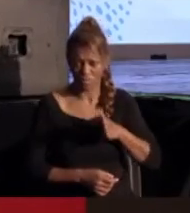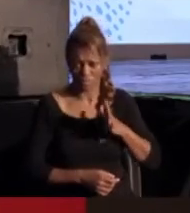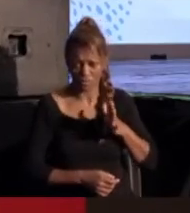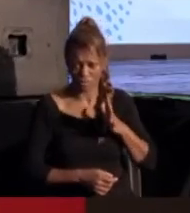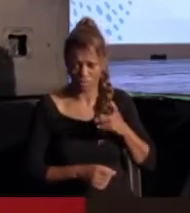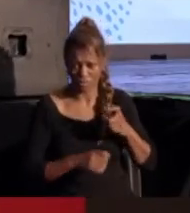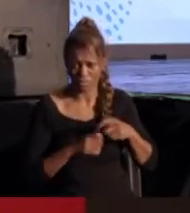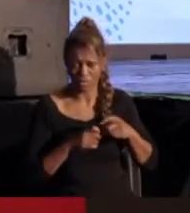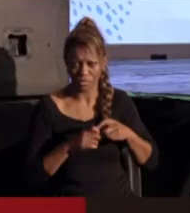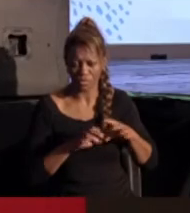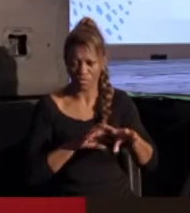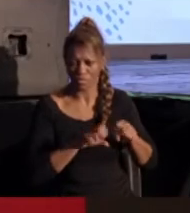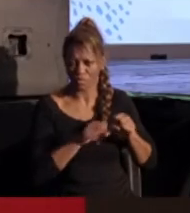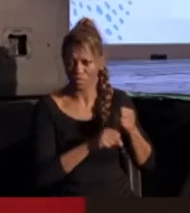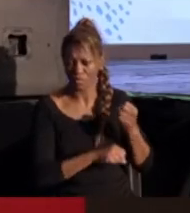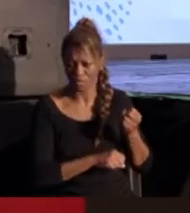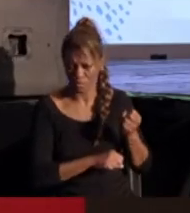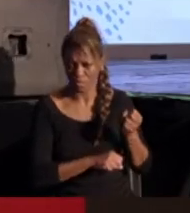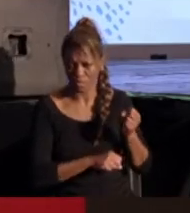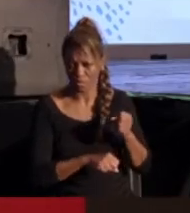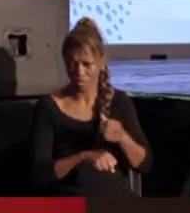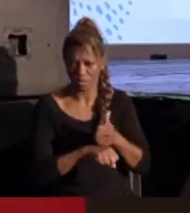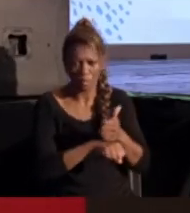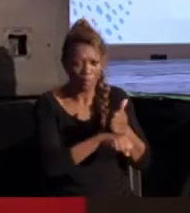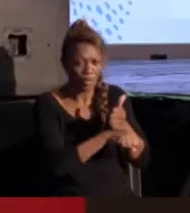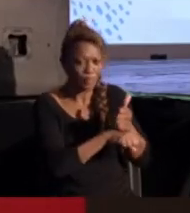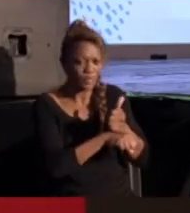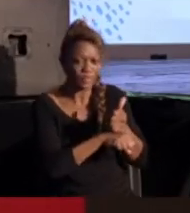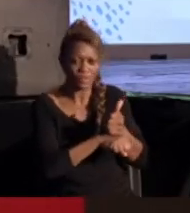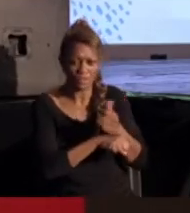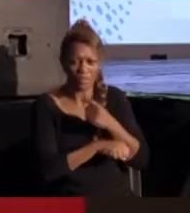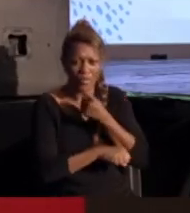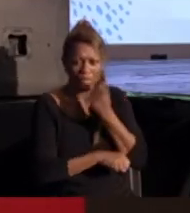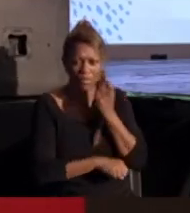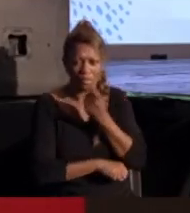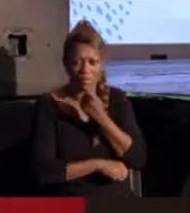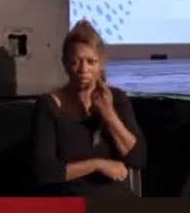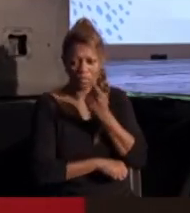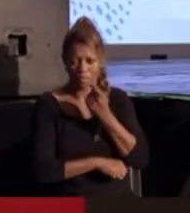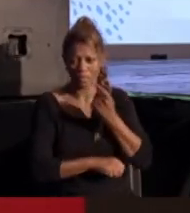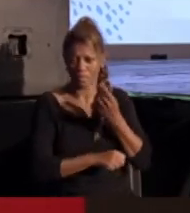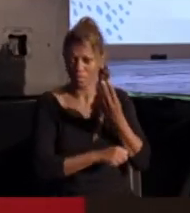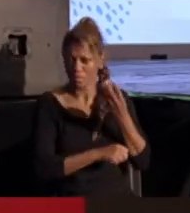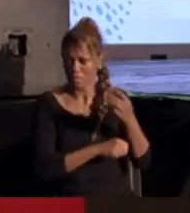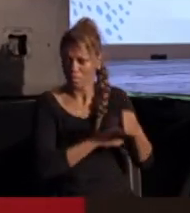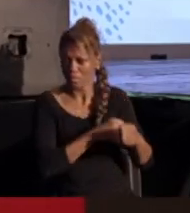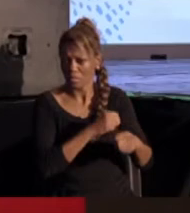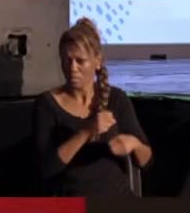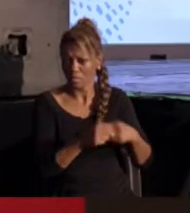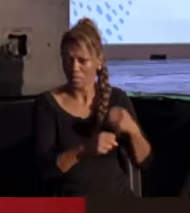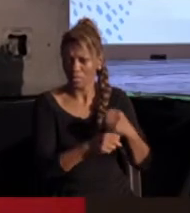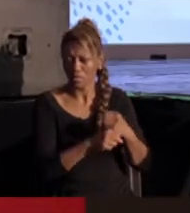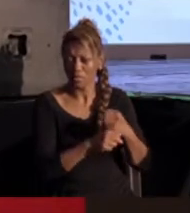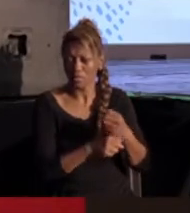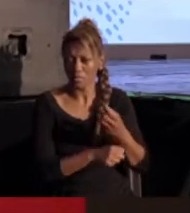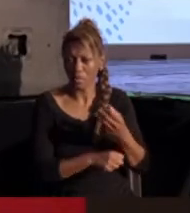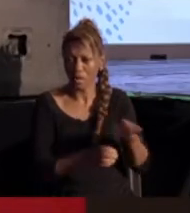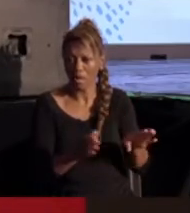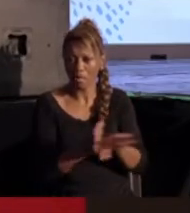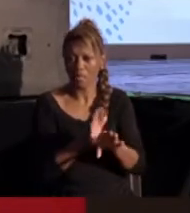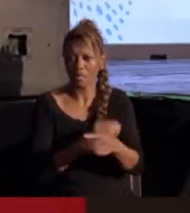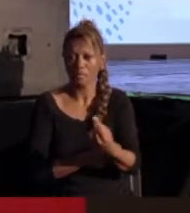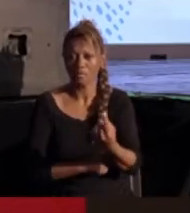eu sou formado em odontologia, eu exerci a clínica durante 10 ou 12 anos.